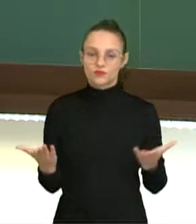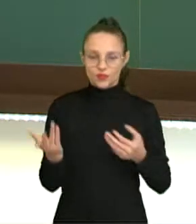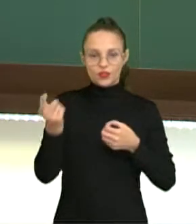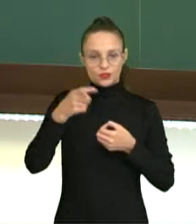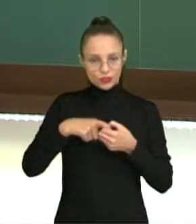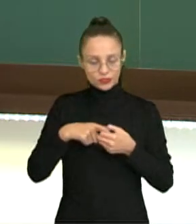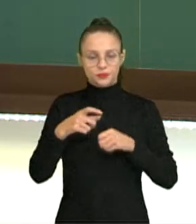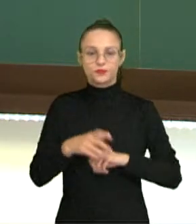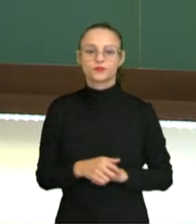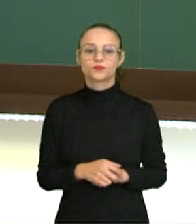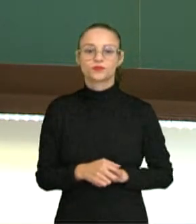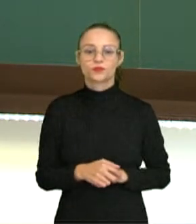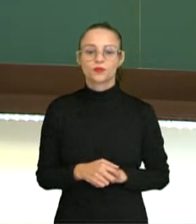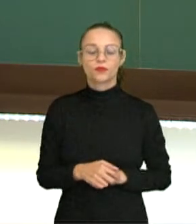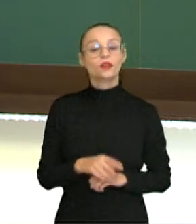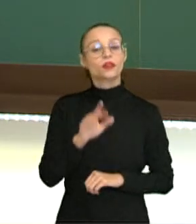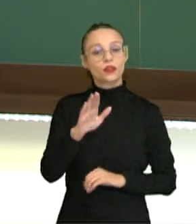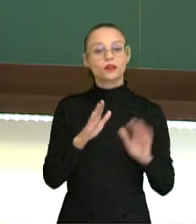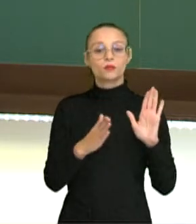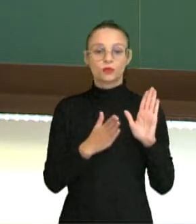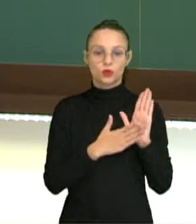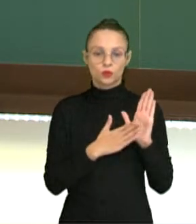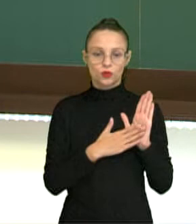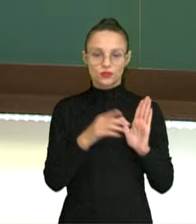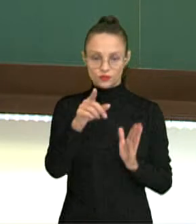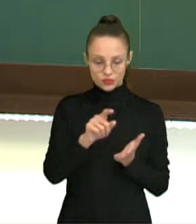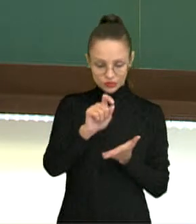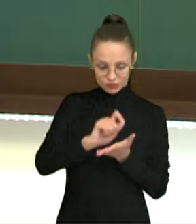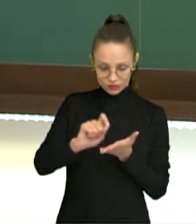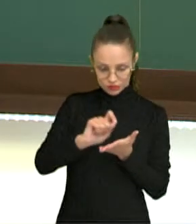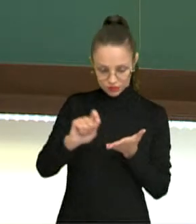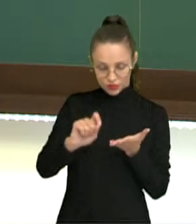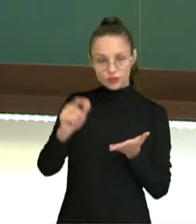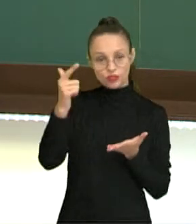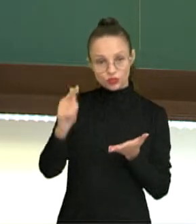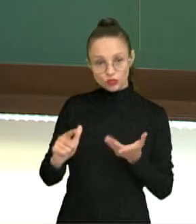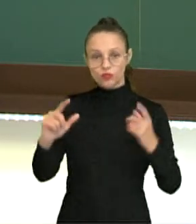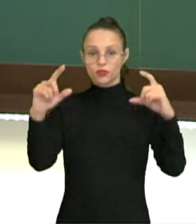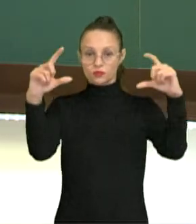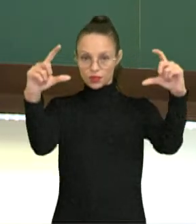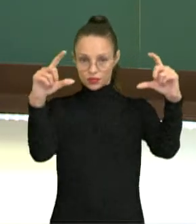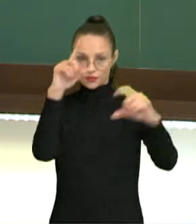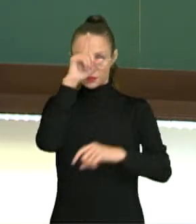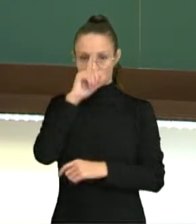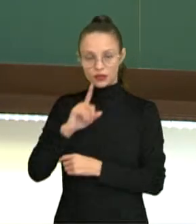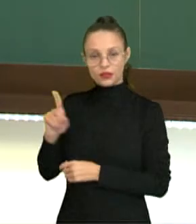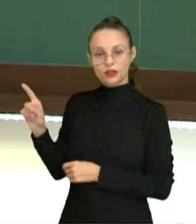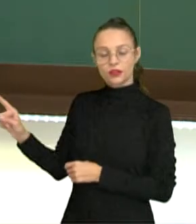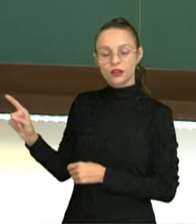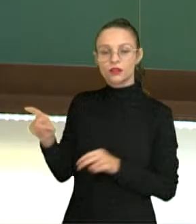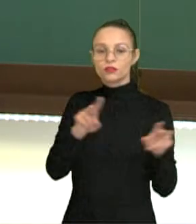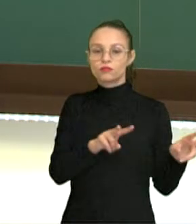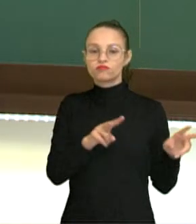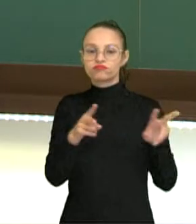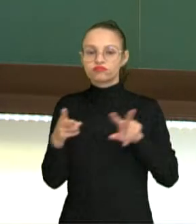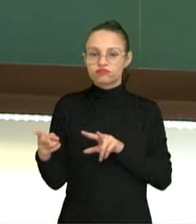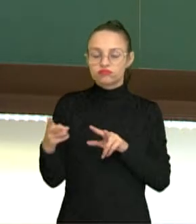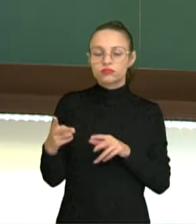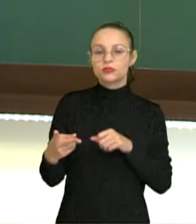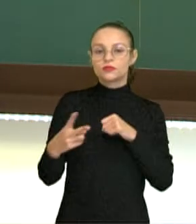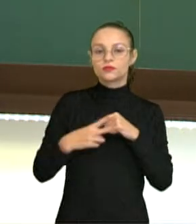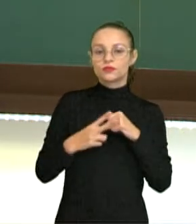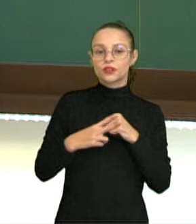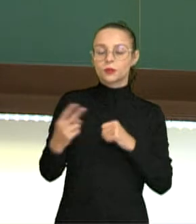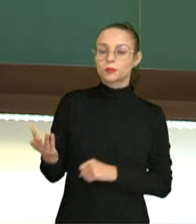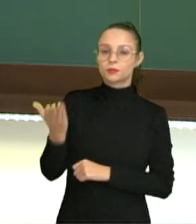Voltei. A proposta é que você reescrevesse a passagem que está aqui destacada em amarelo, passando os verbos para o pretérito